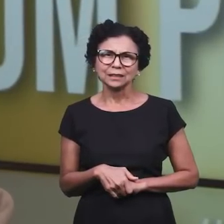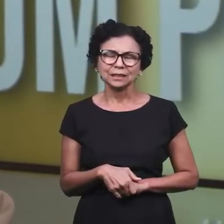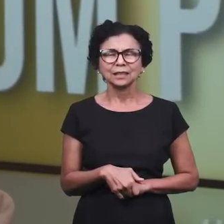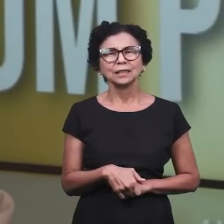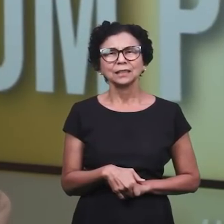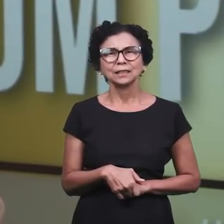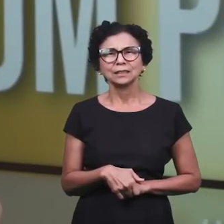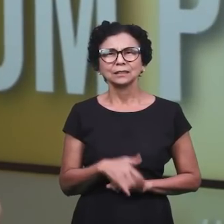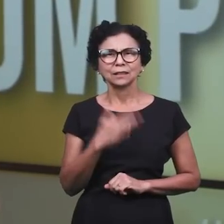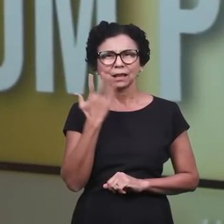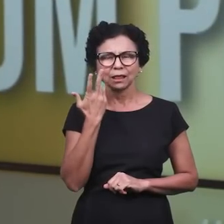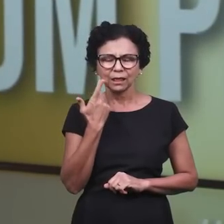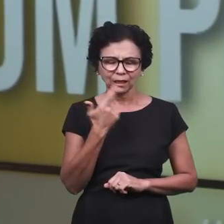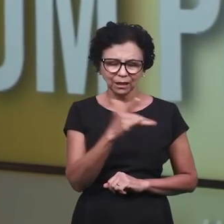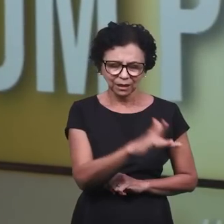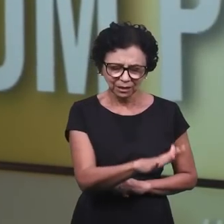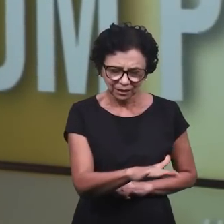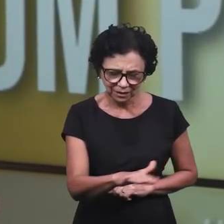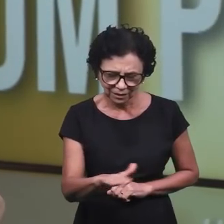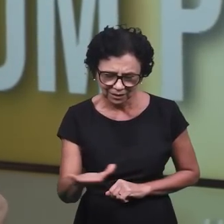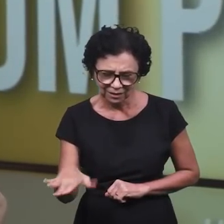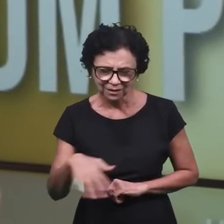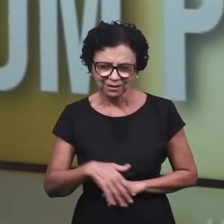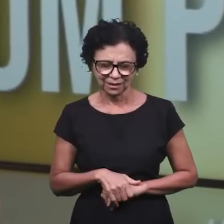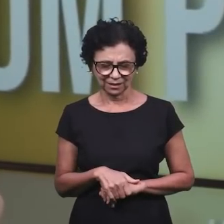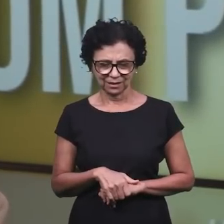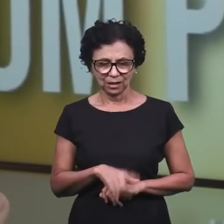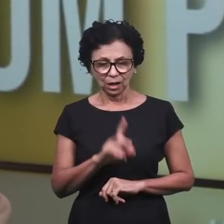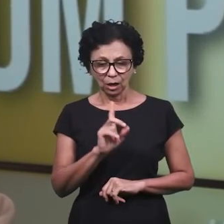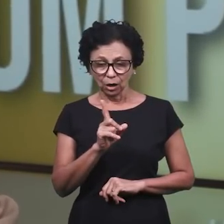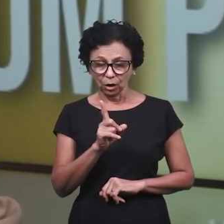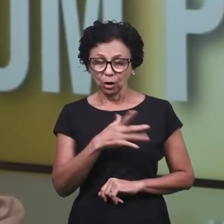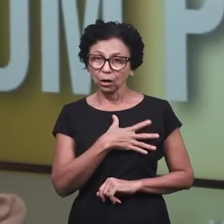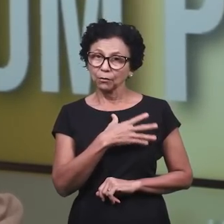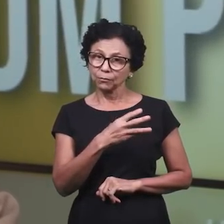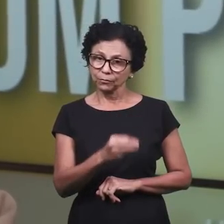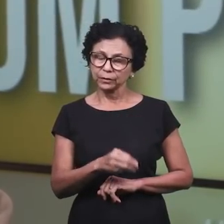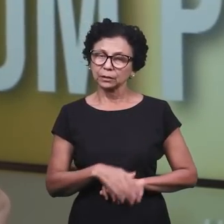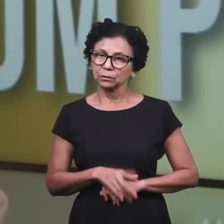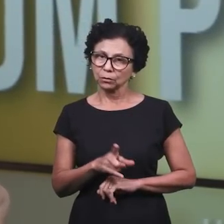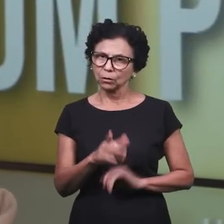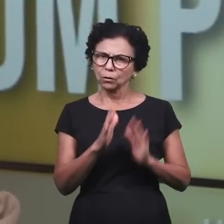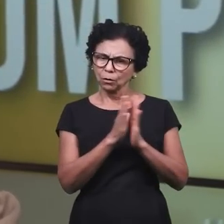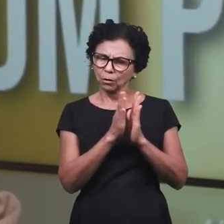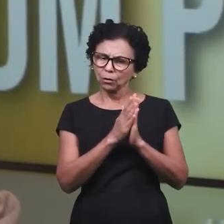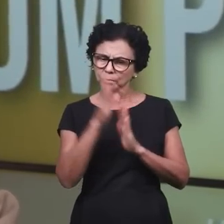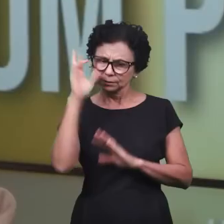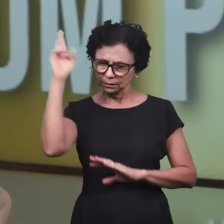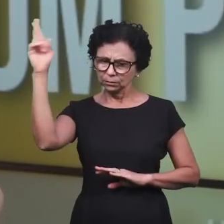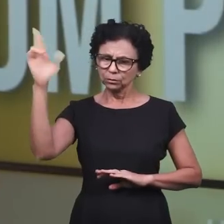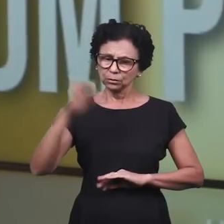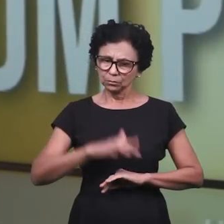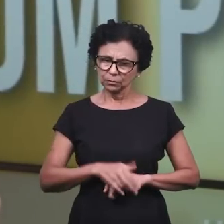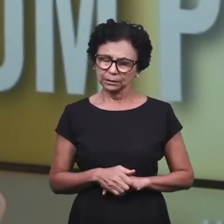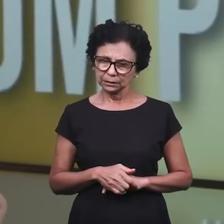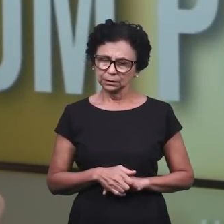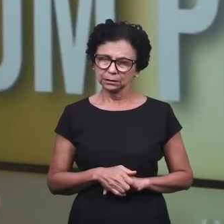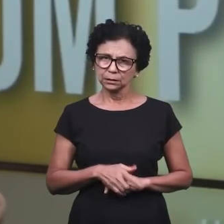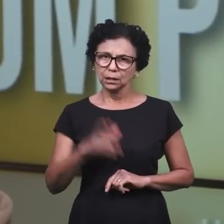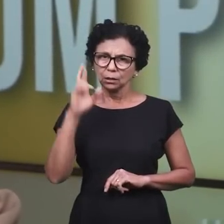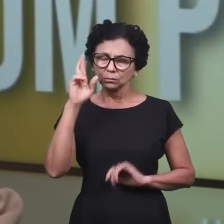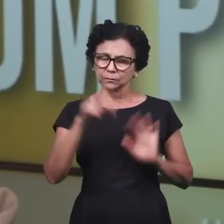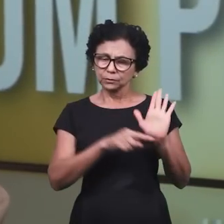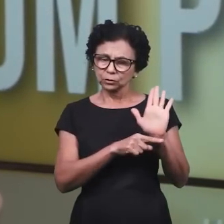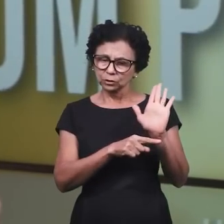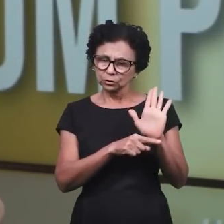coisa, e você ensina ela a ter o equilíbrio, a orar. Meu filho, ó, você vai enfrentar isso aqui, ora ao Senhor. O Senhor vai te dar Perfeito. equilíbrio. Você